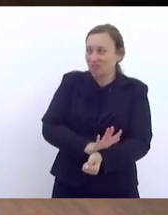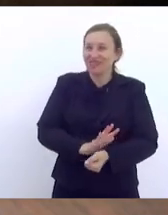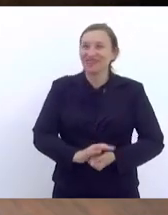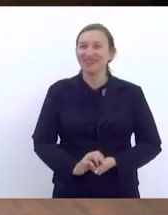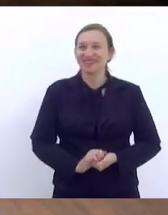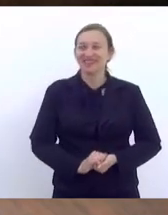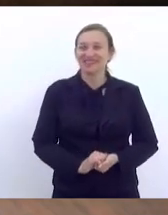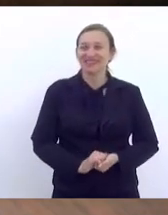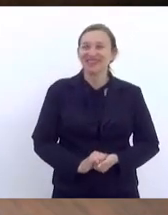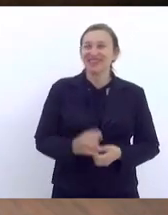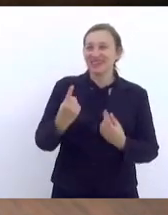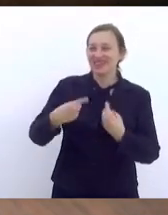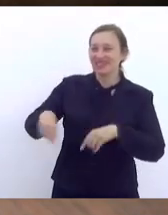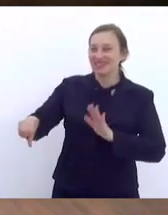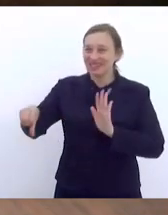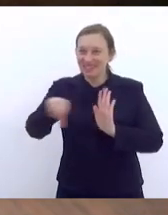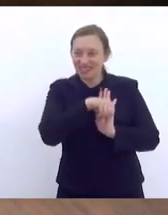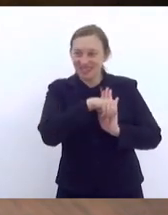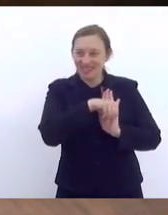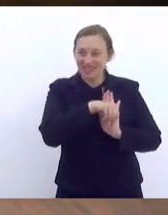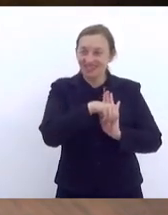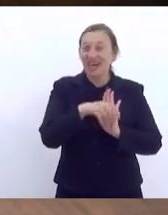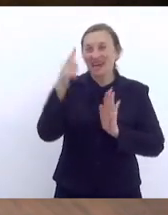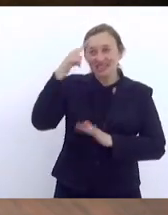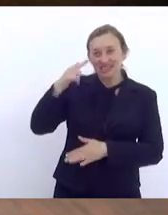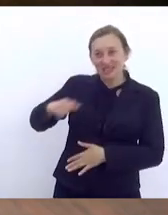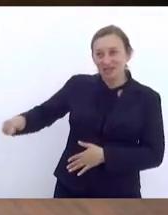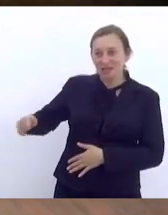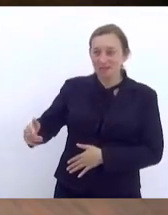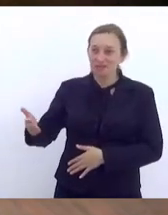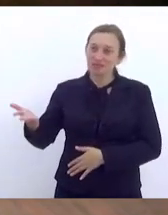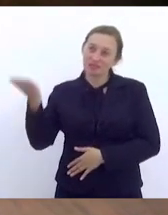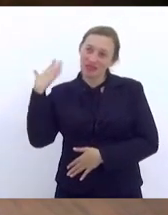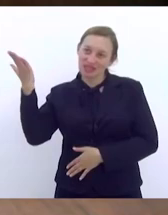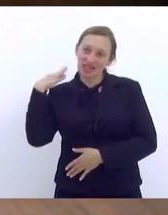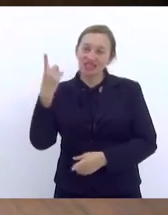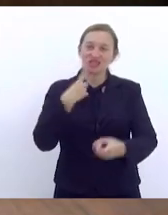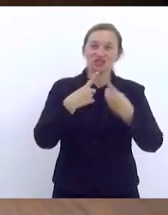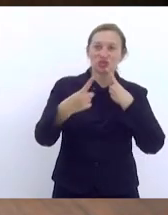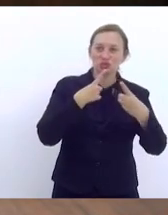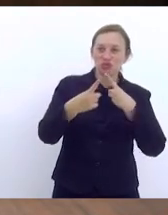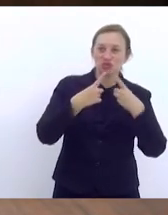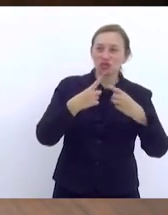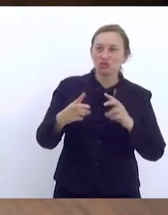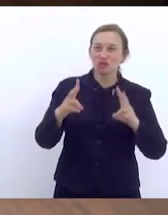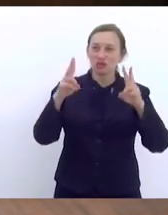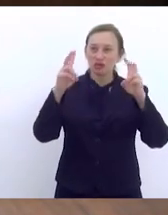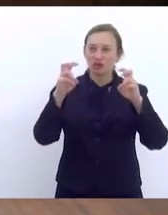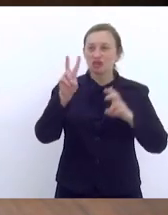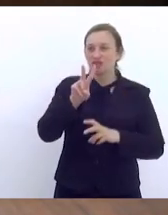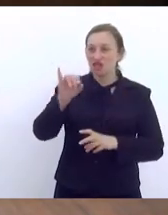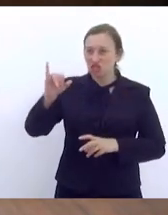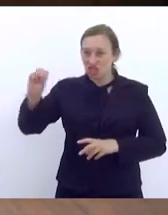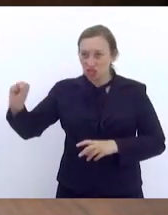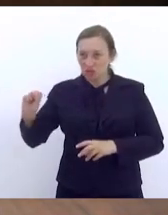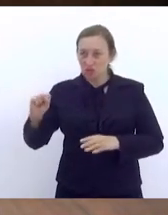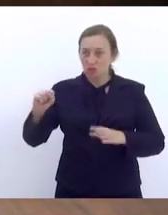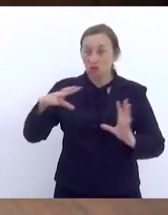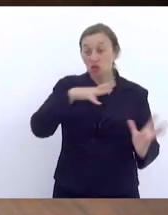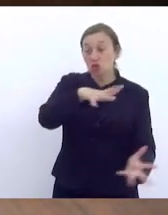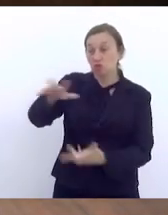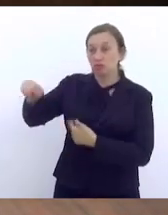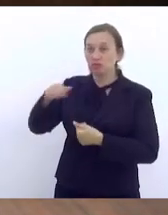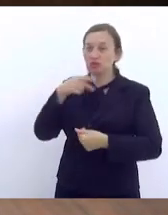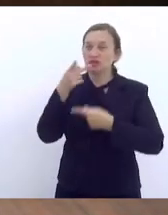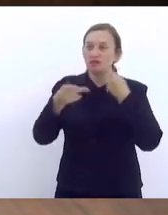combater esse crime semana passada atrasada discutiu uma questão do Vinícius Júnior que o mundo inteiro tá